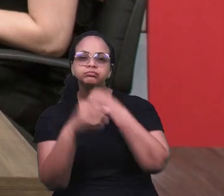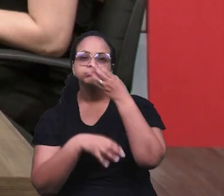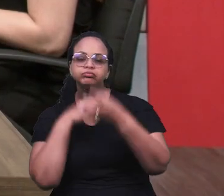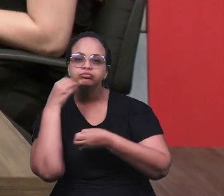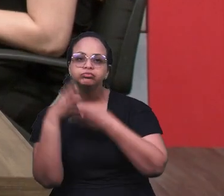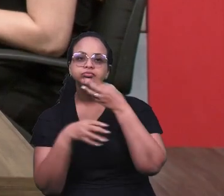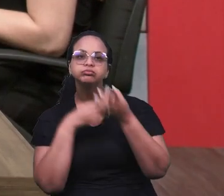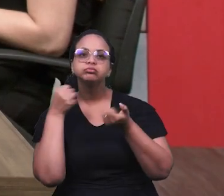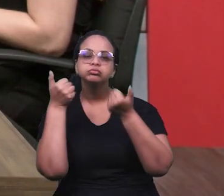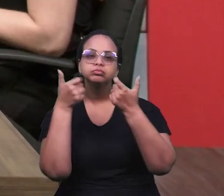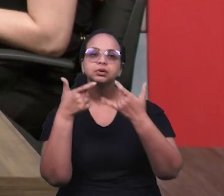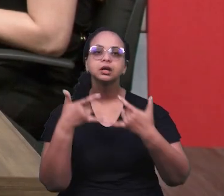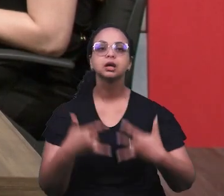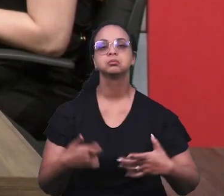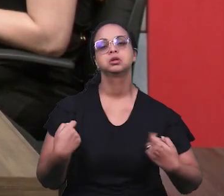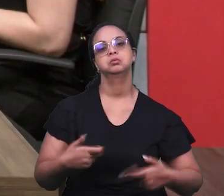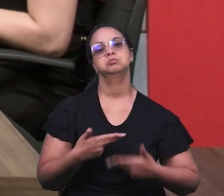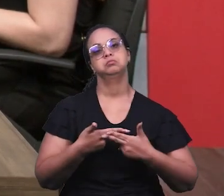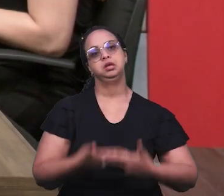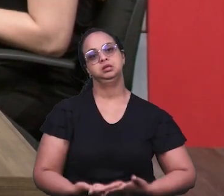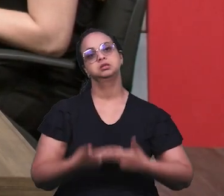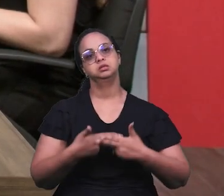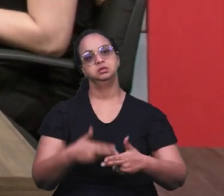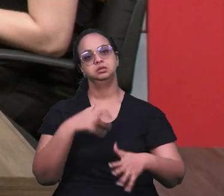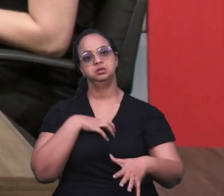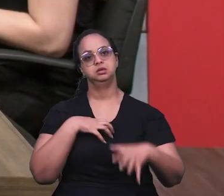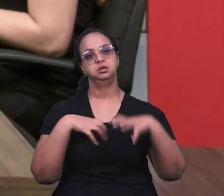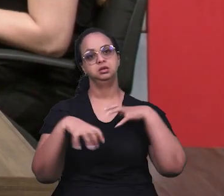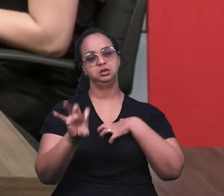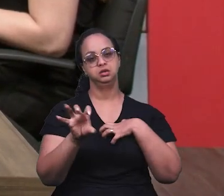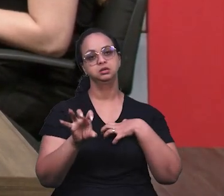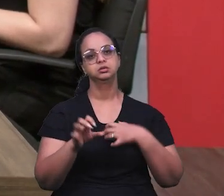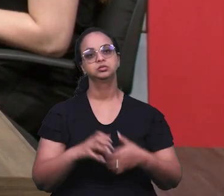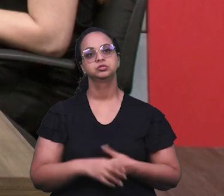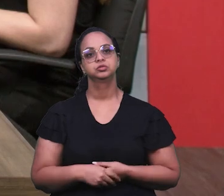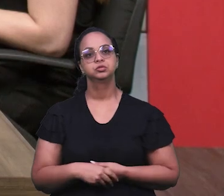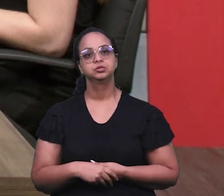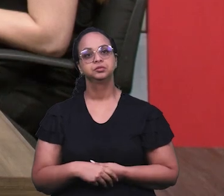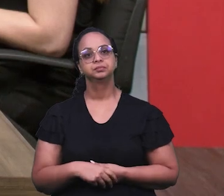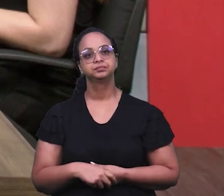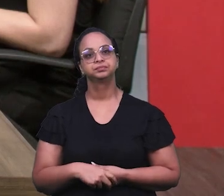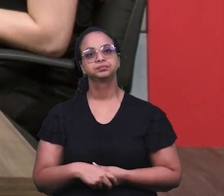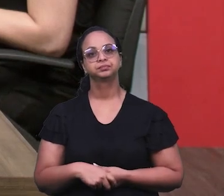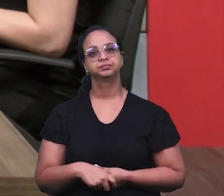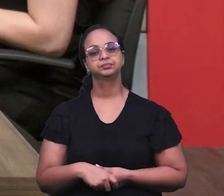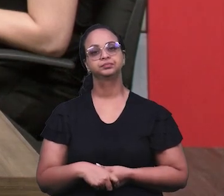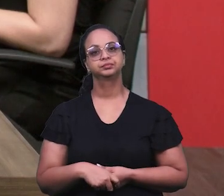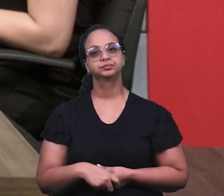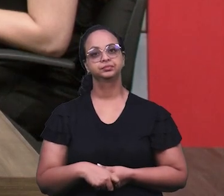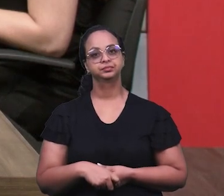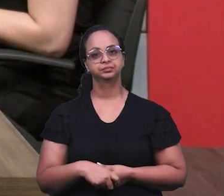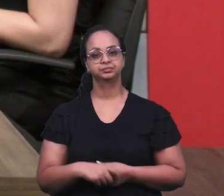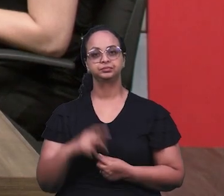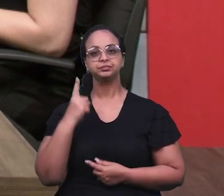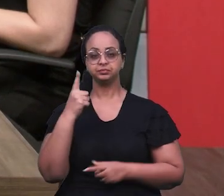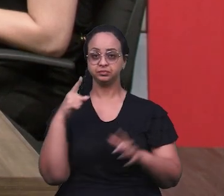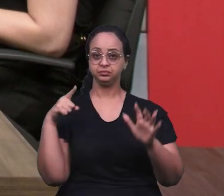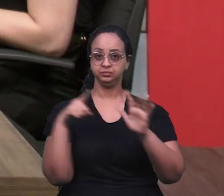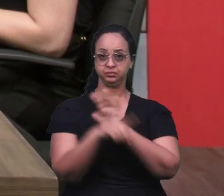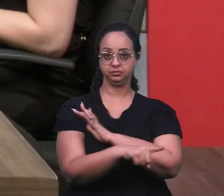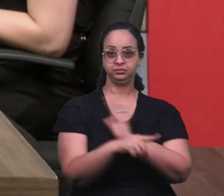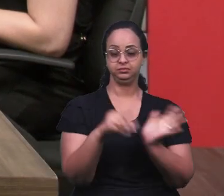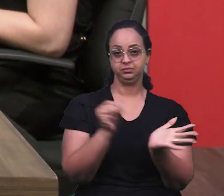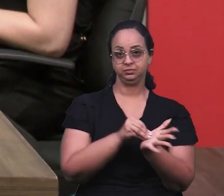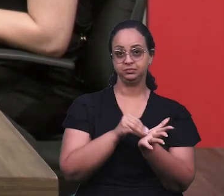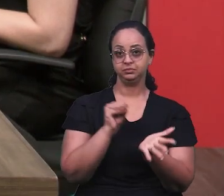mais paciência e empatia dos irmãos que estão ali à volta. Isso é importante, né? Enfatizar. Amém. Uma das perguntas que